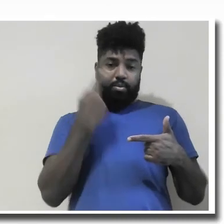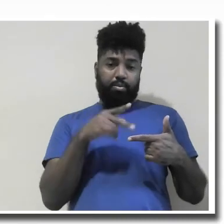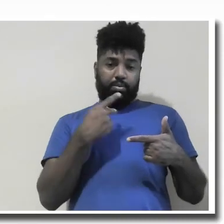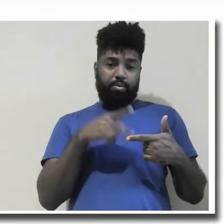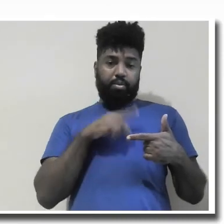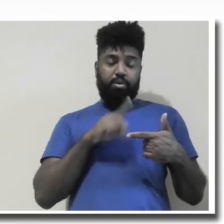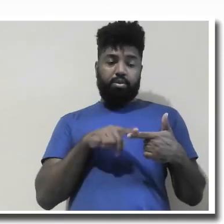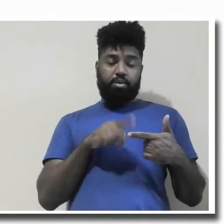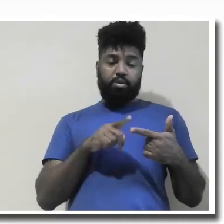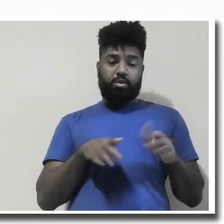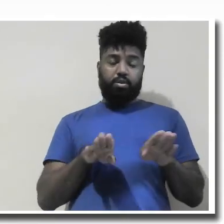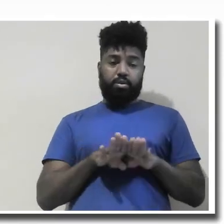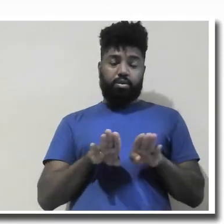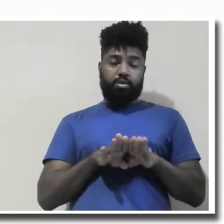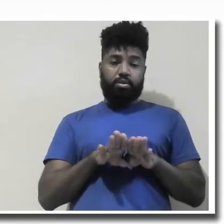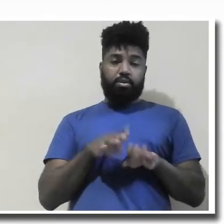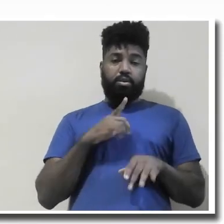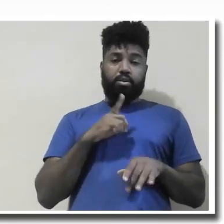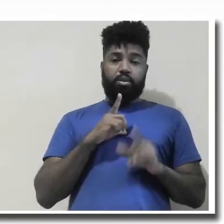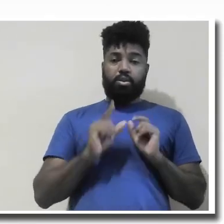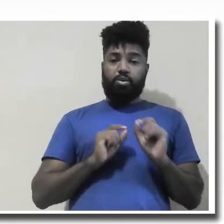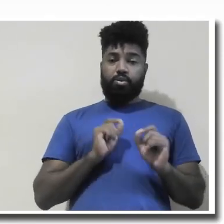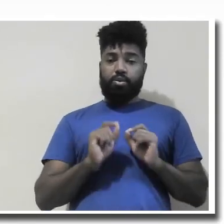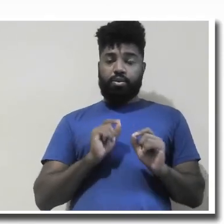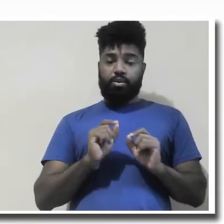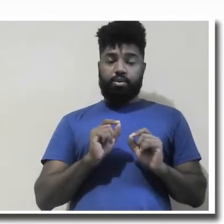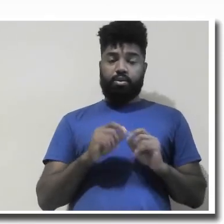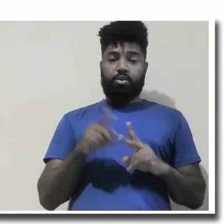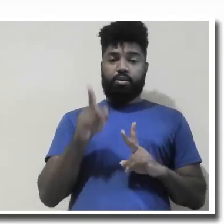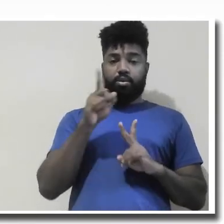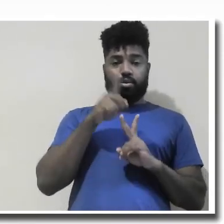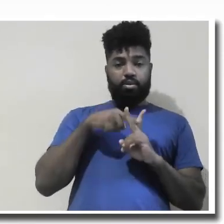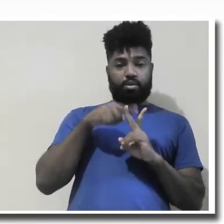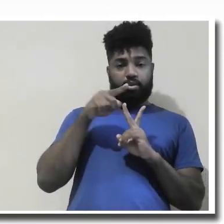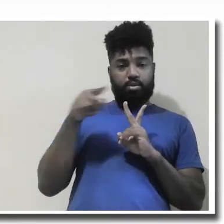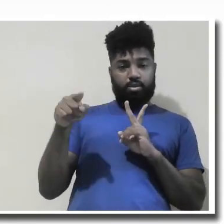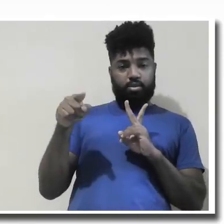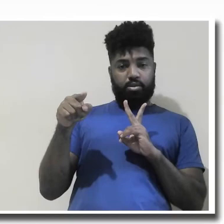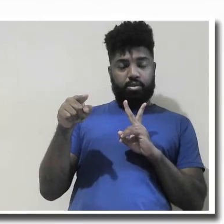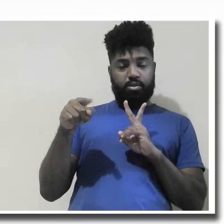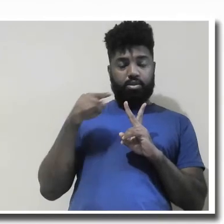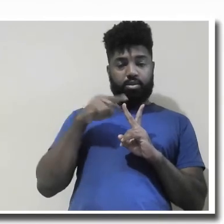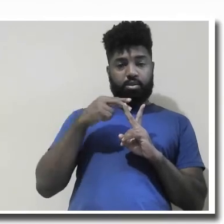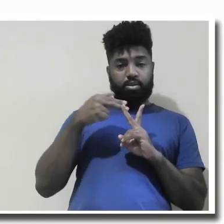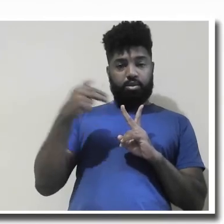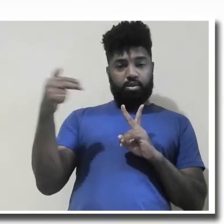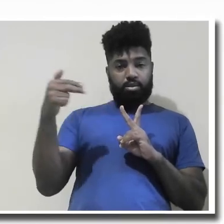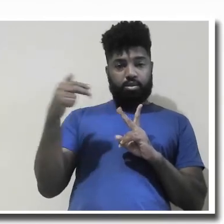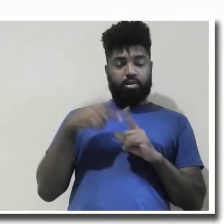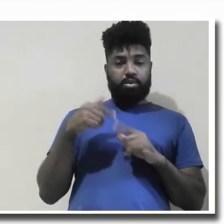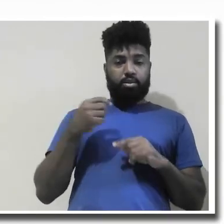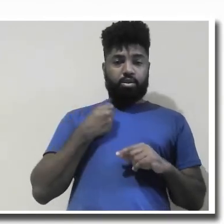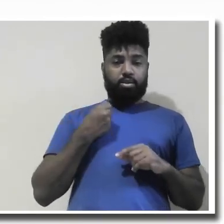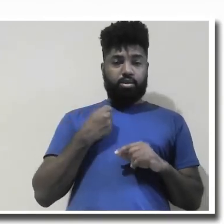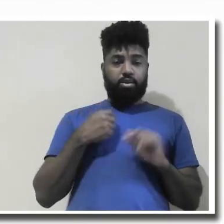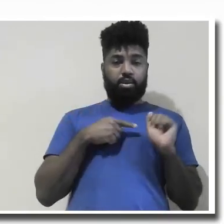radiciação, temos que a raiz enésima de um valor